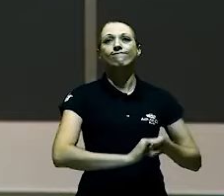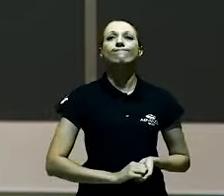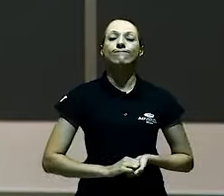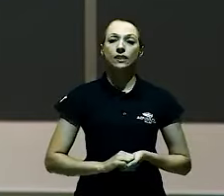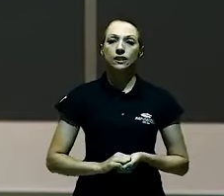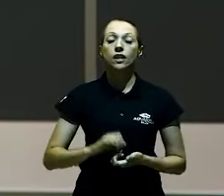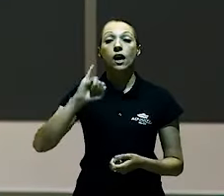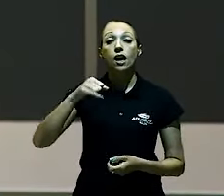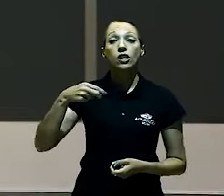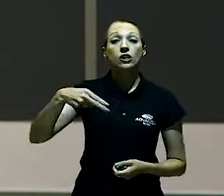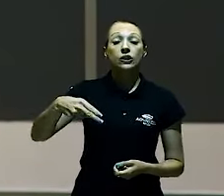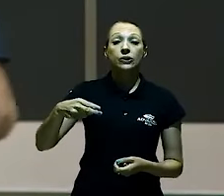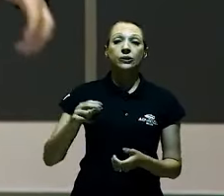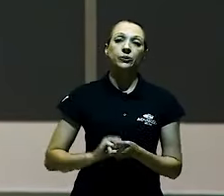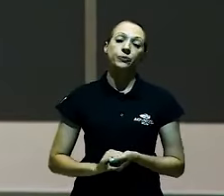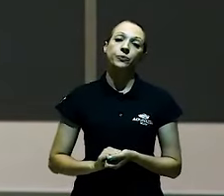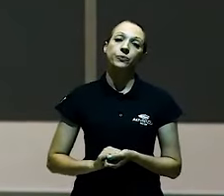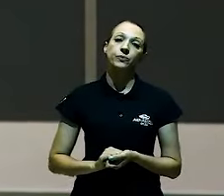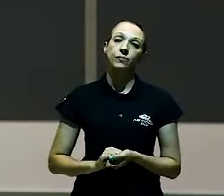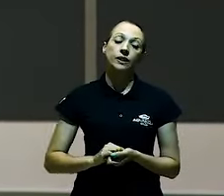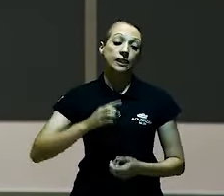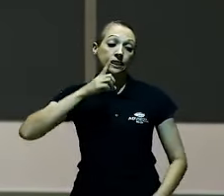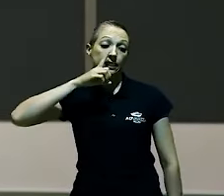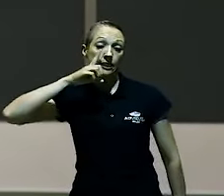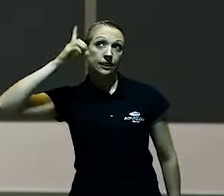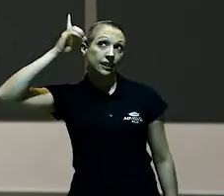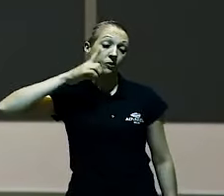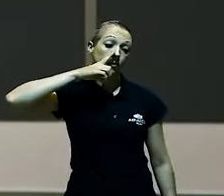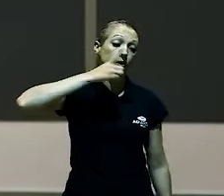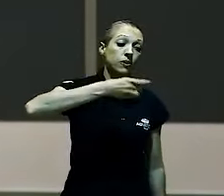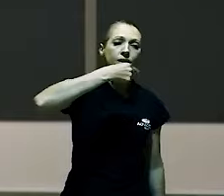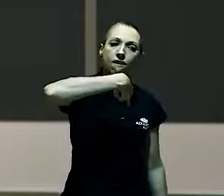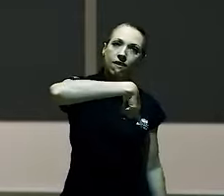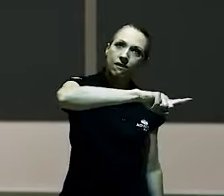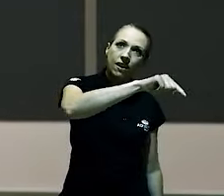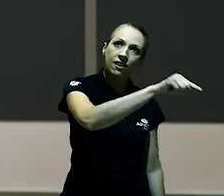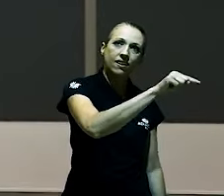de Nínive, porque se você não clamar, eu irei destruí-la.